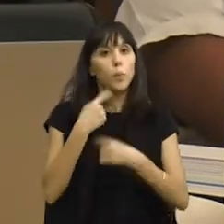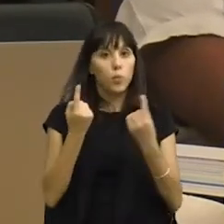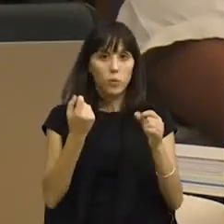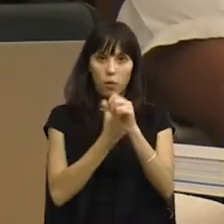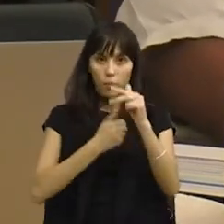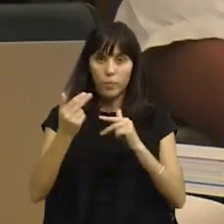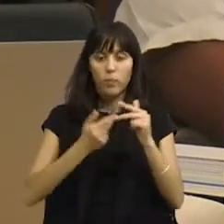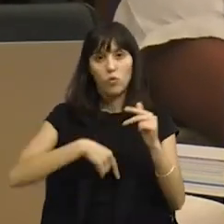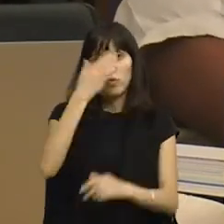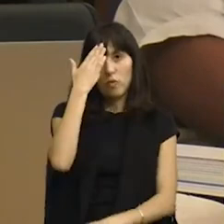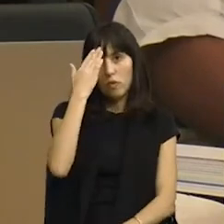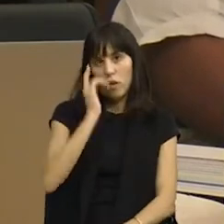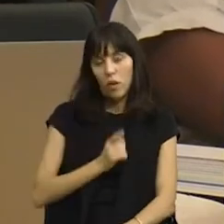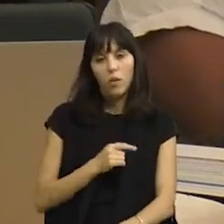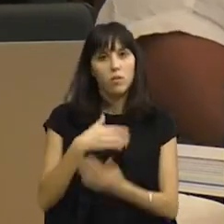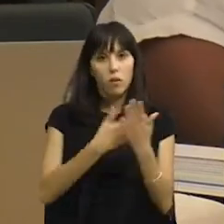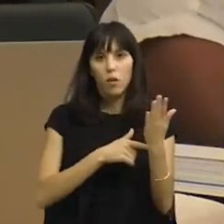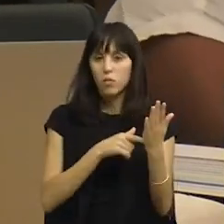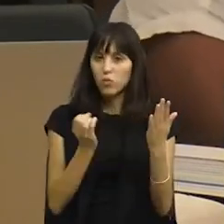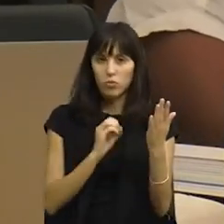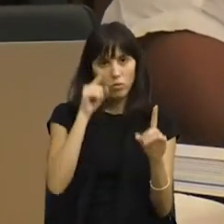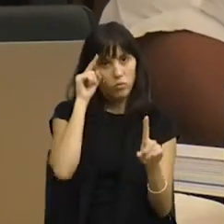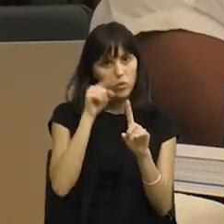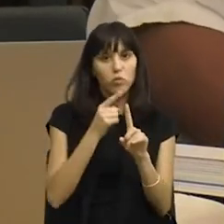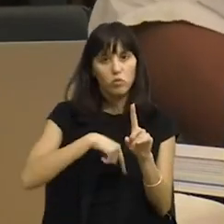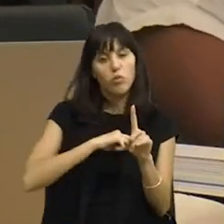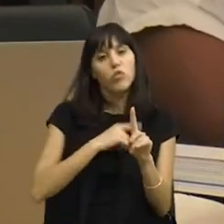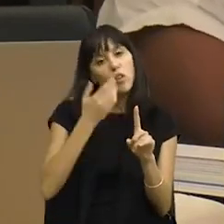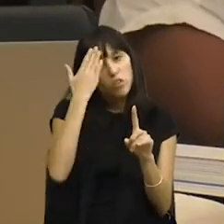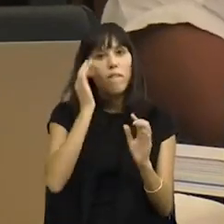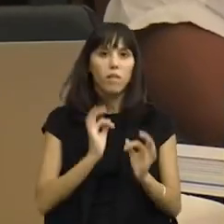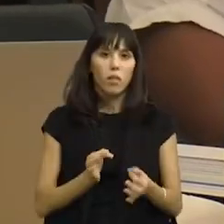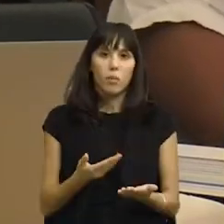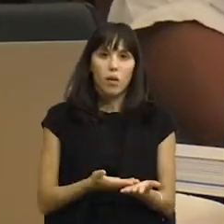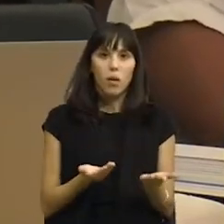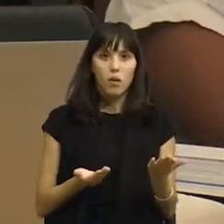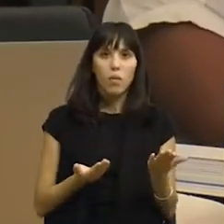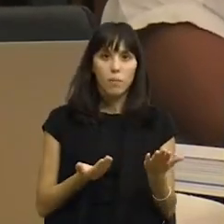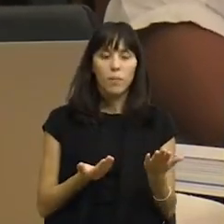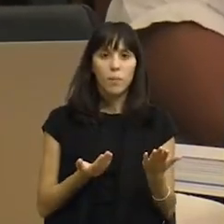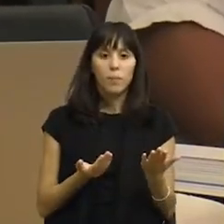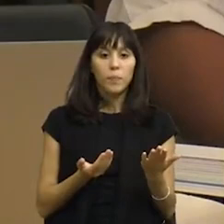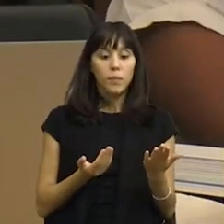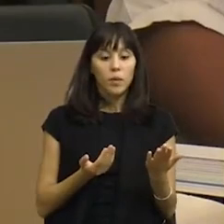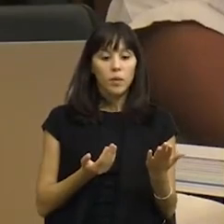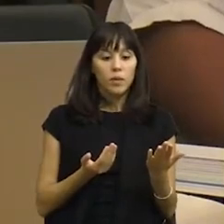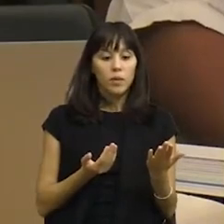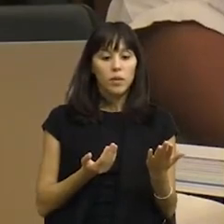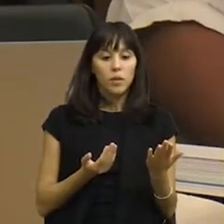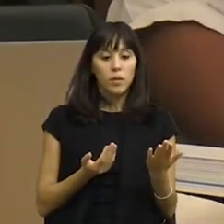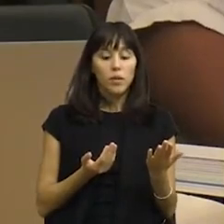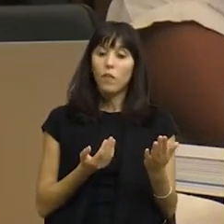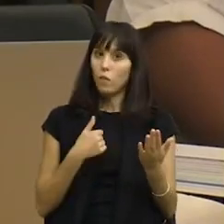nós consideramos também que não está na carta a ambição que nós achamos que deveria haver. E, portanto,